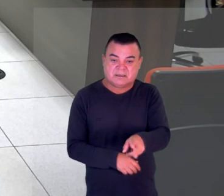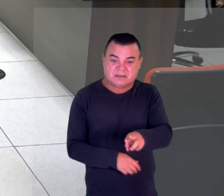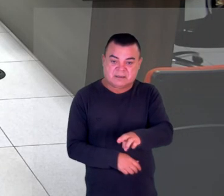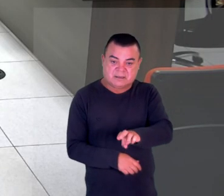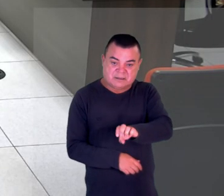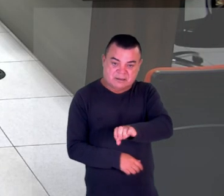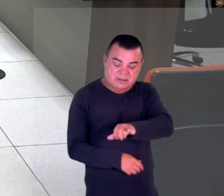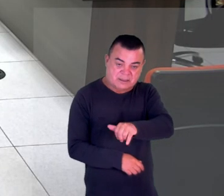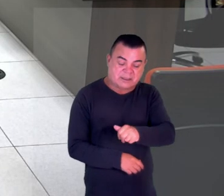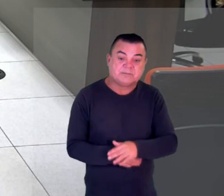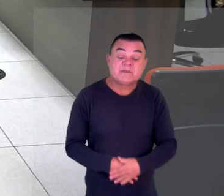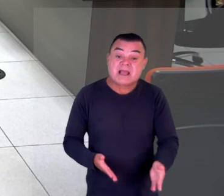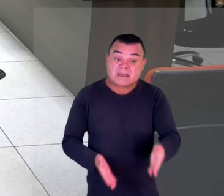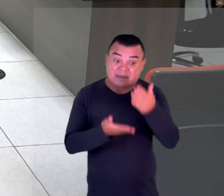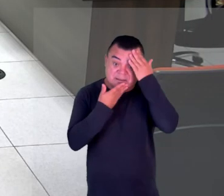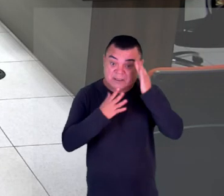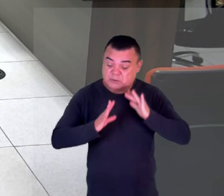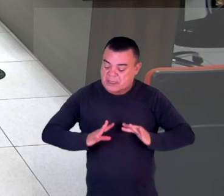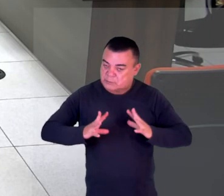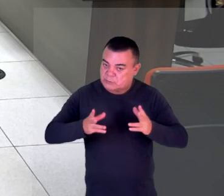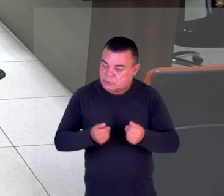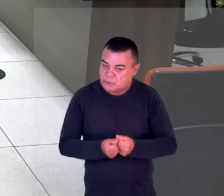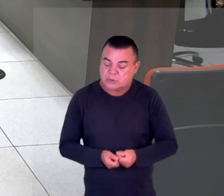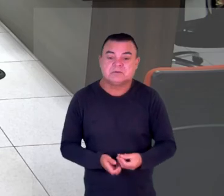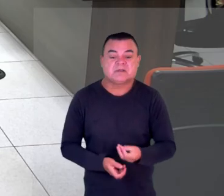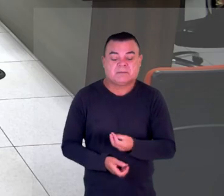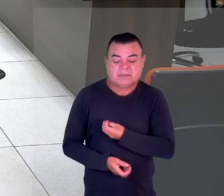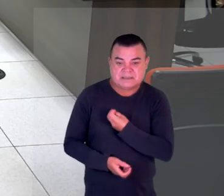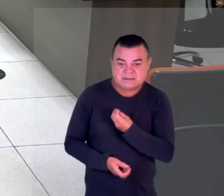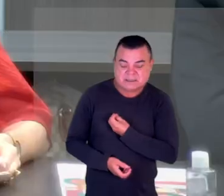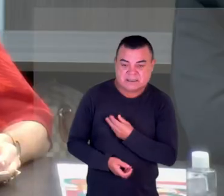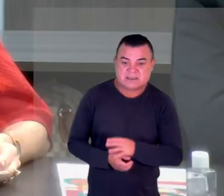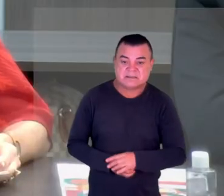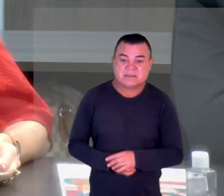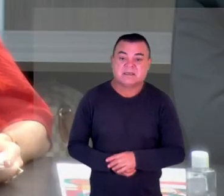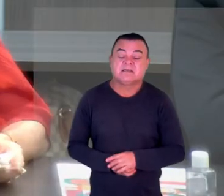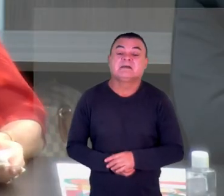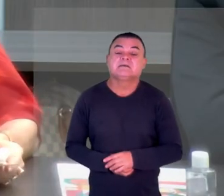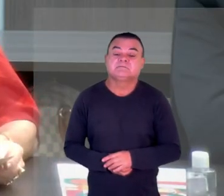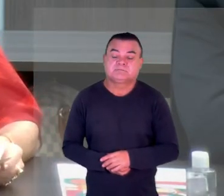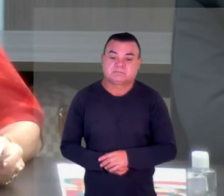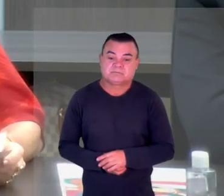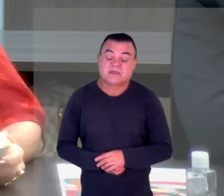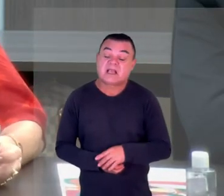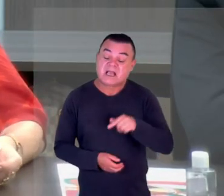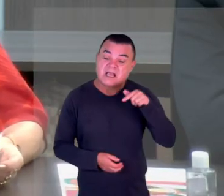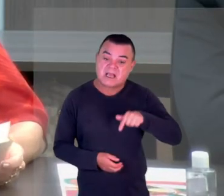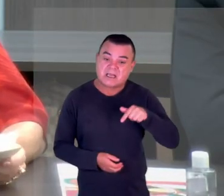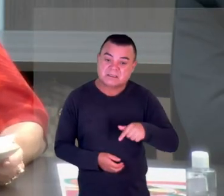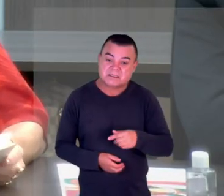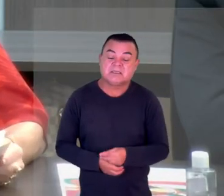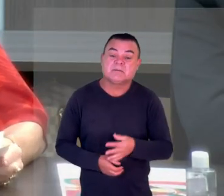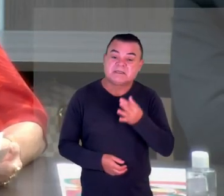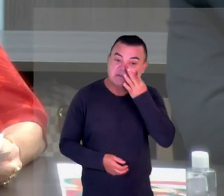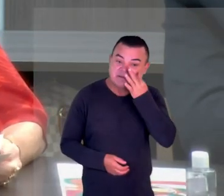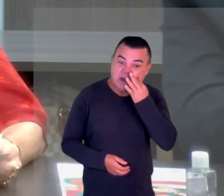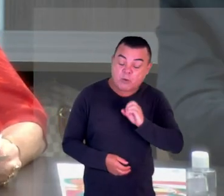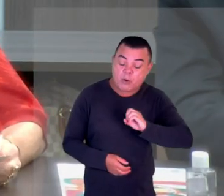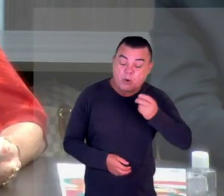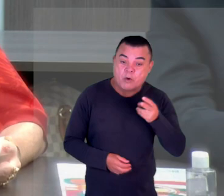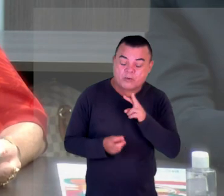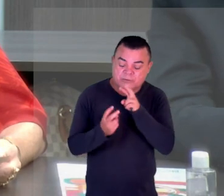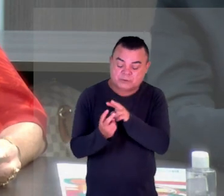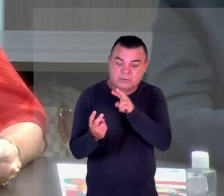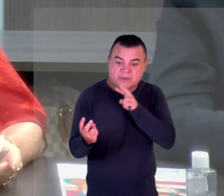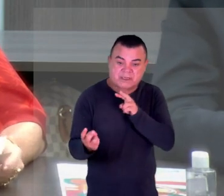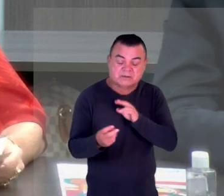manifestações e a presença de todos aqui física ou virtualmente eu queria encerrar